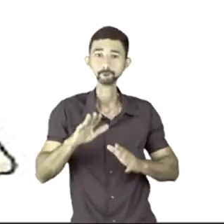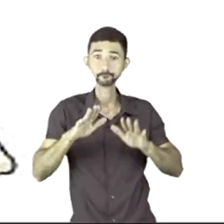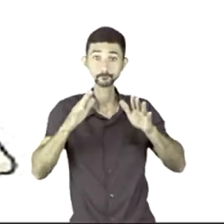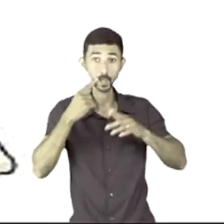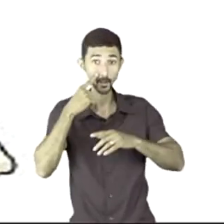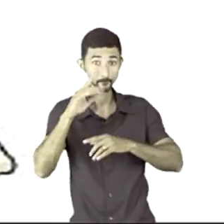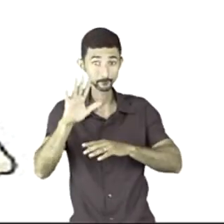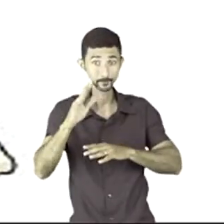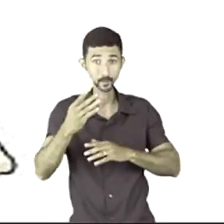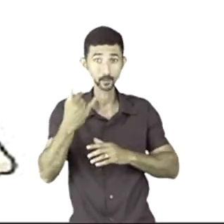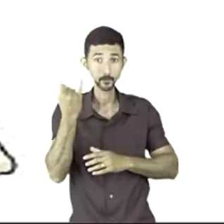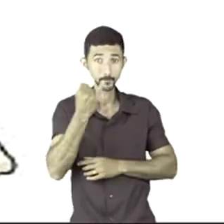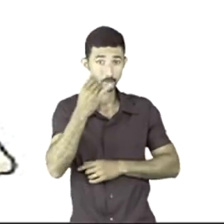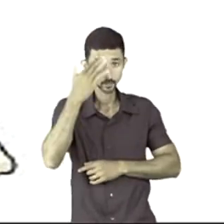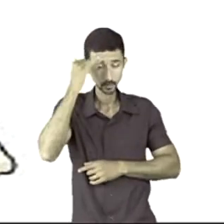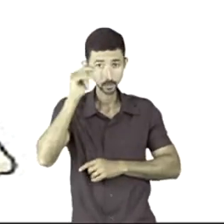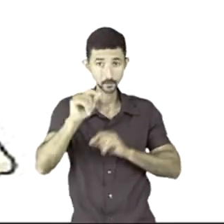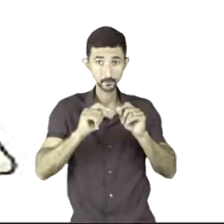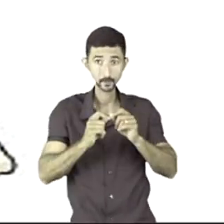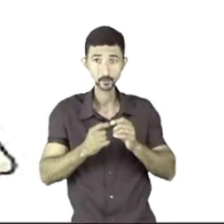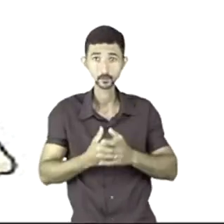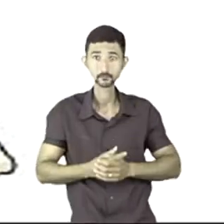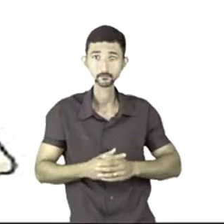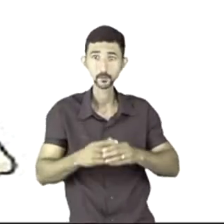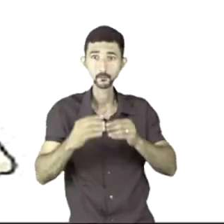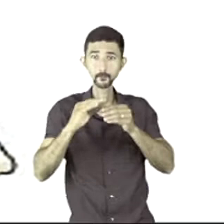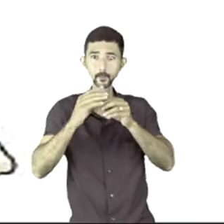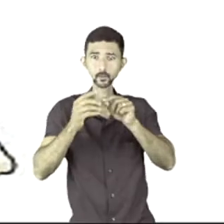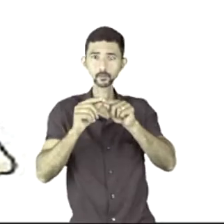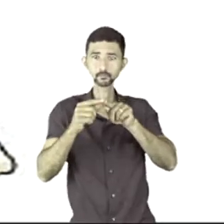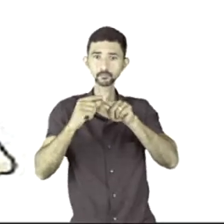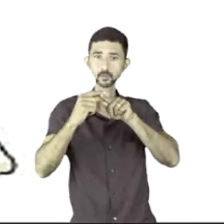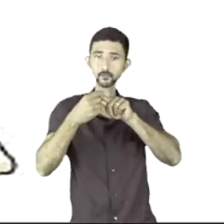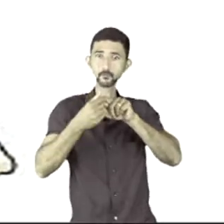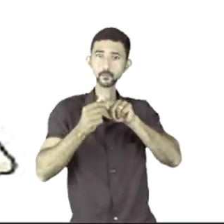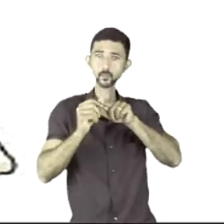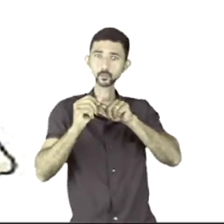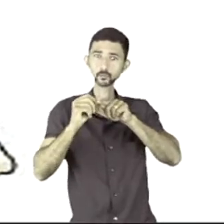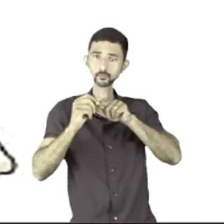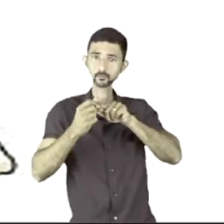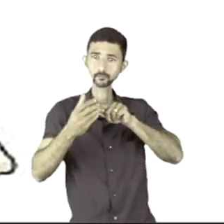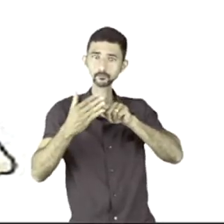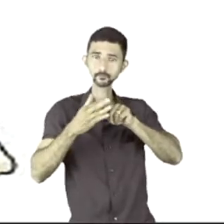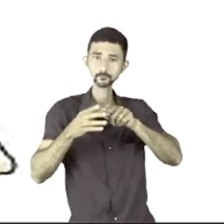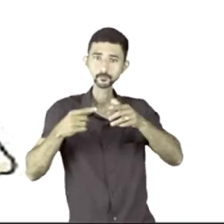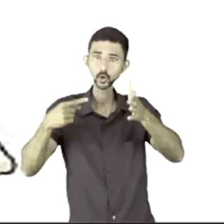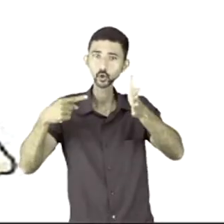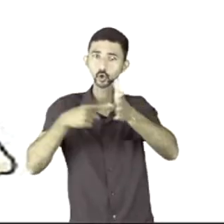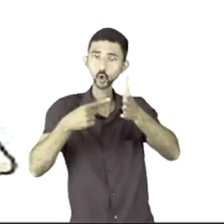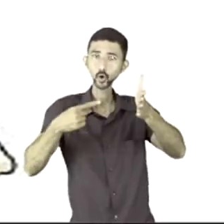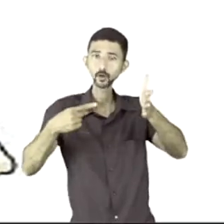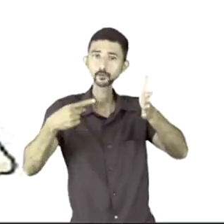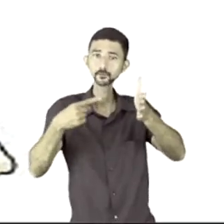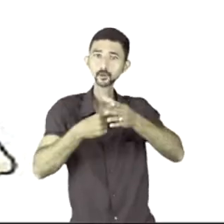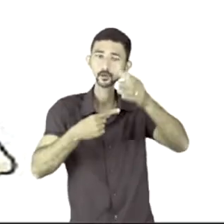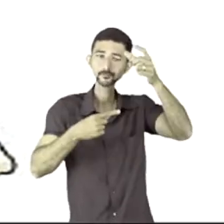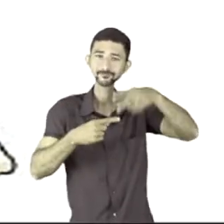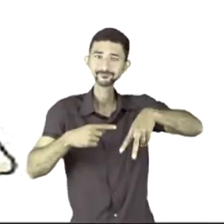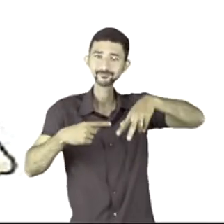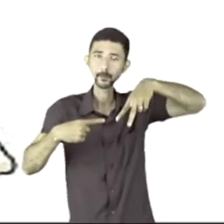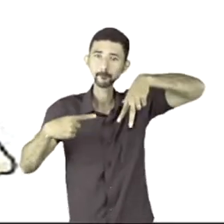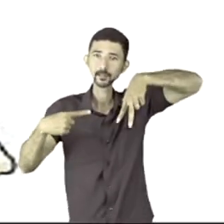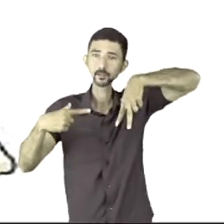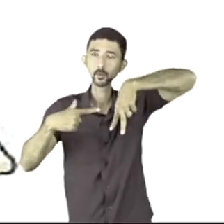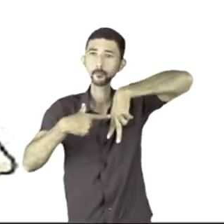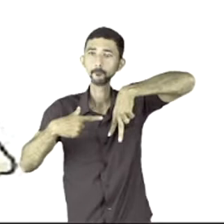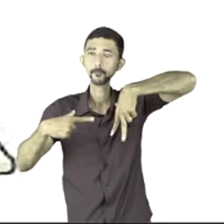importante destacar que apenas a ponta do implemento que vai estabelecer contato com